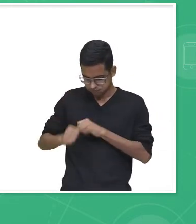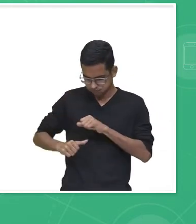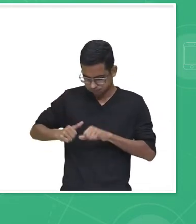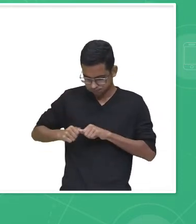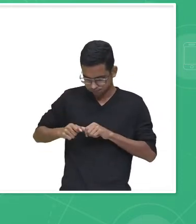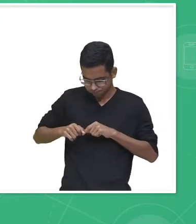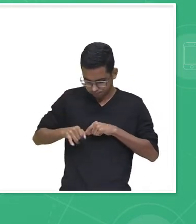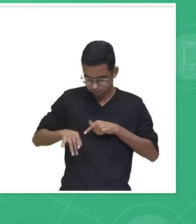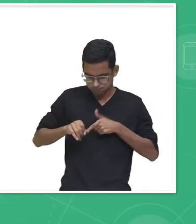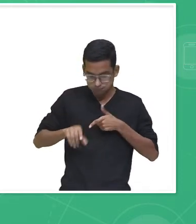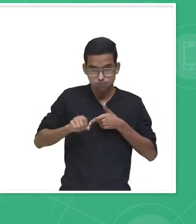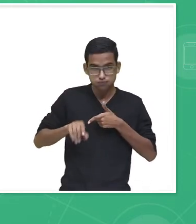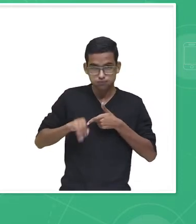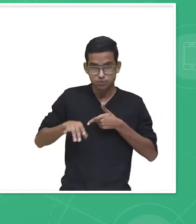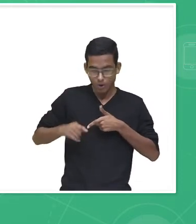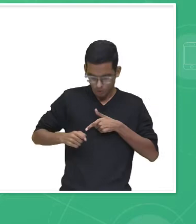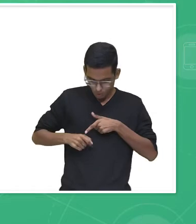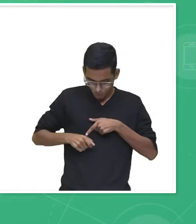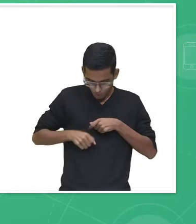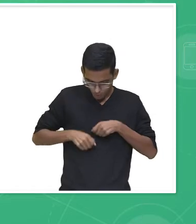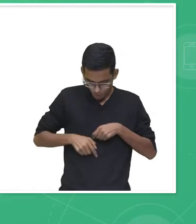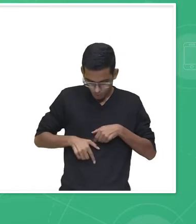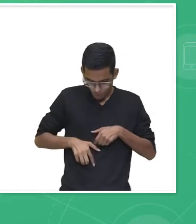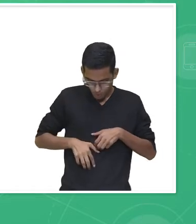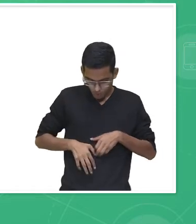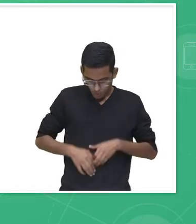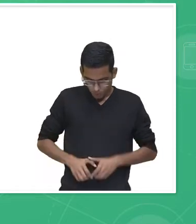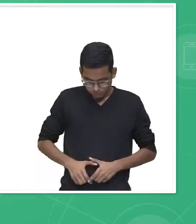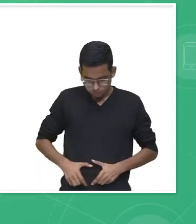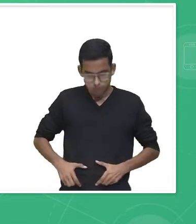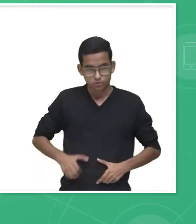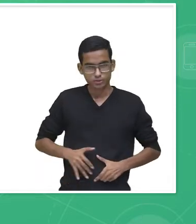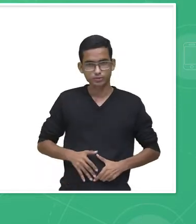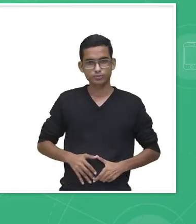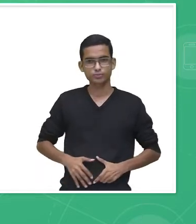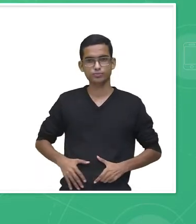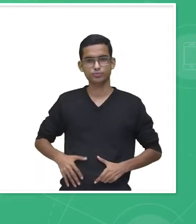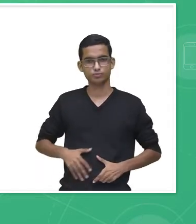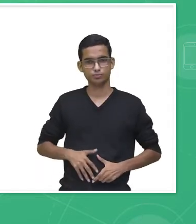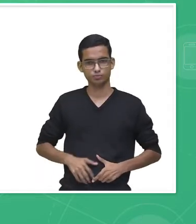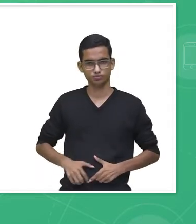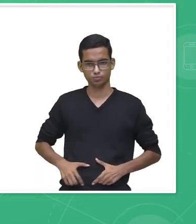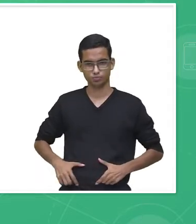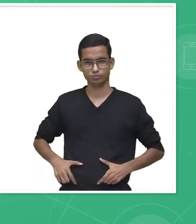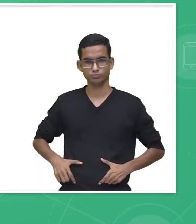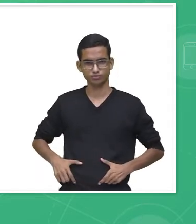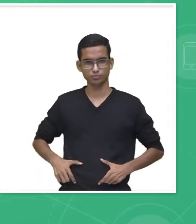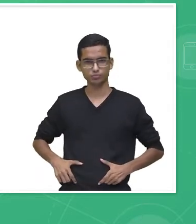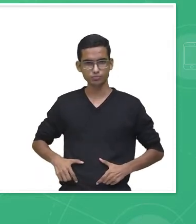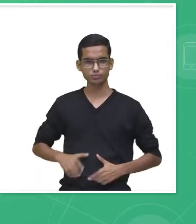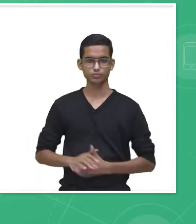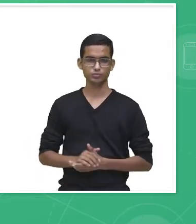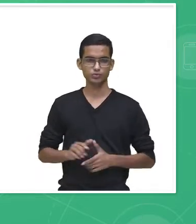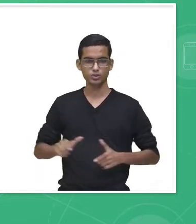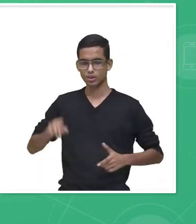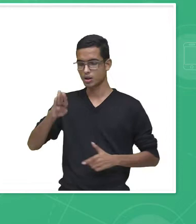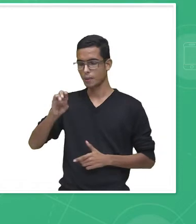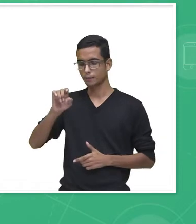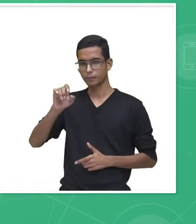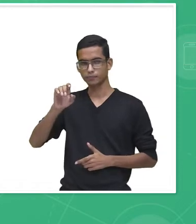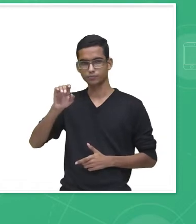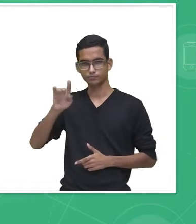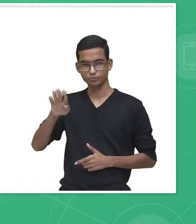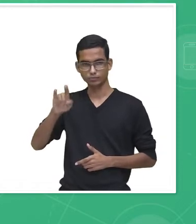isso tá E aí até dá vontade de ir ao banheiro na pessoa tá bom é a bexiga Como tem falado para vocês né Ela é